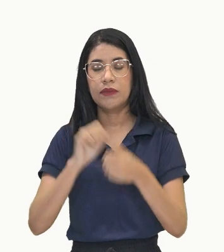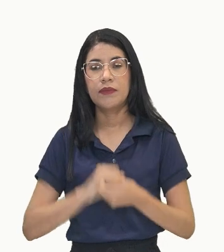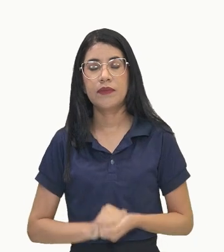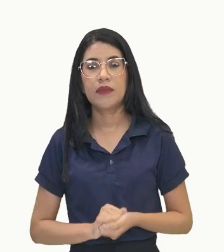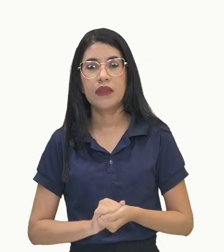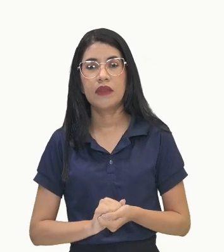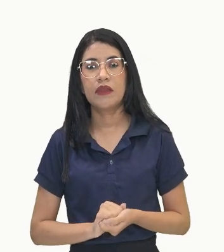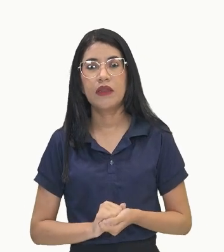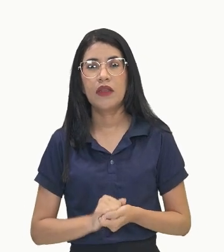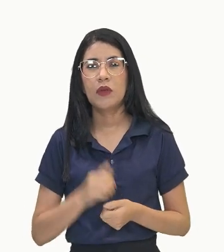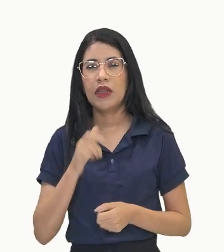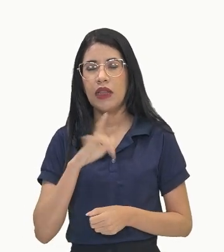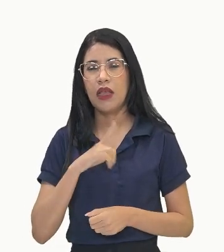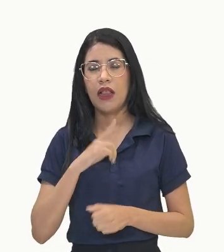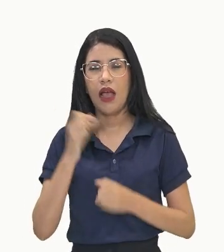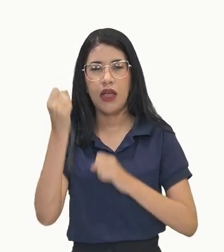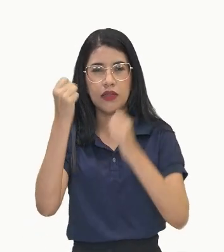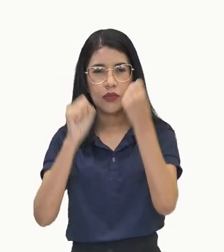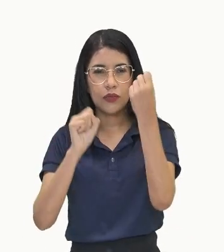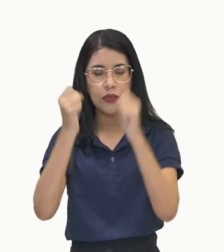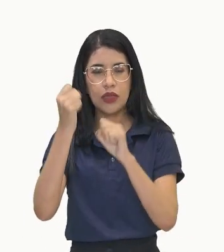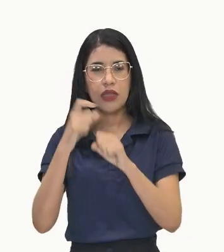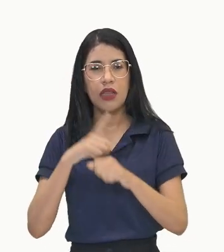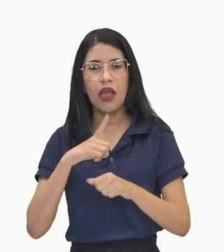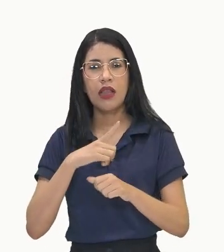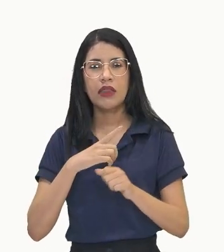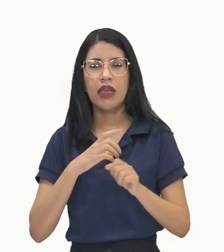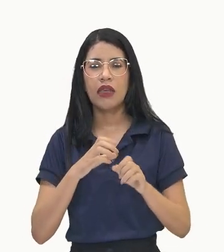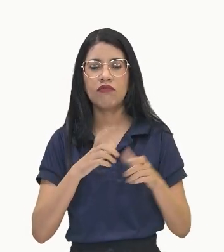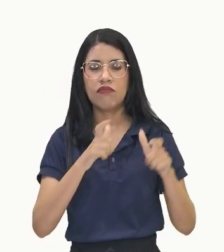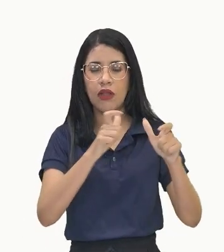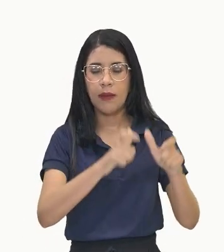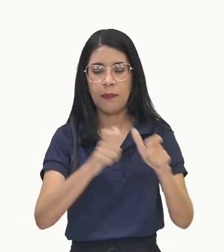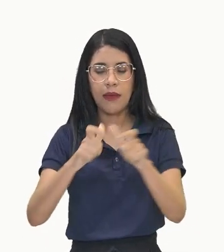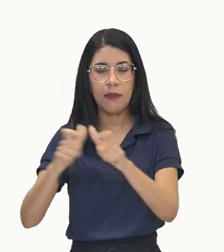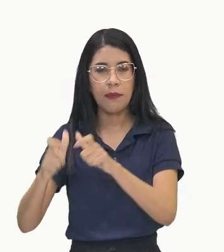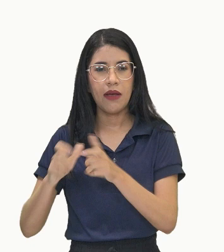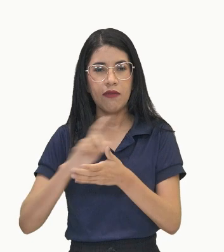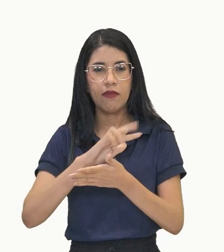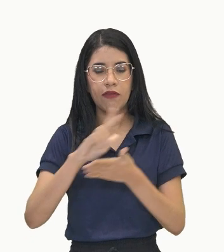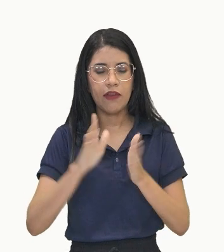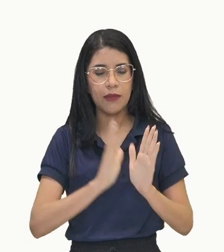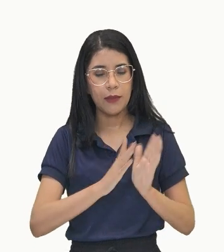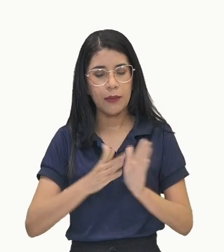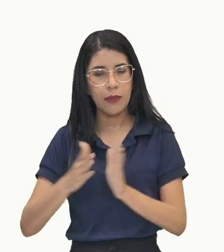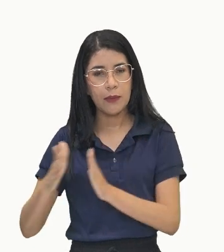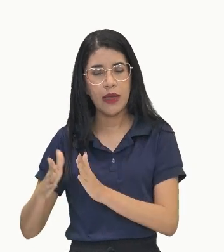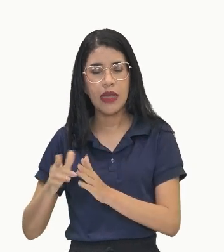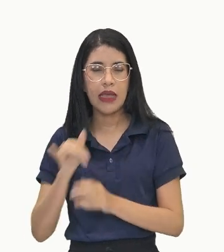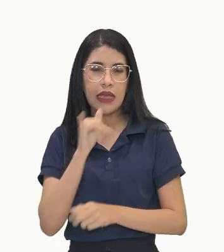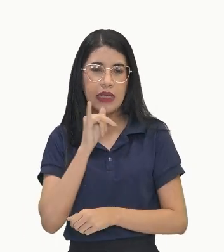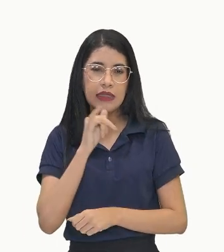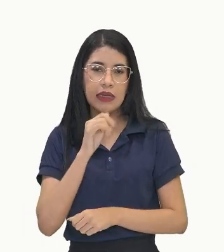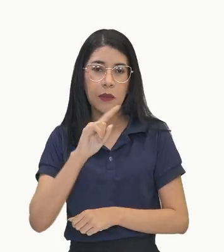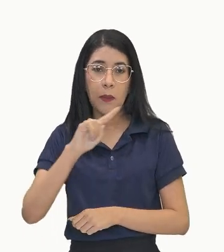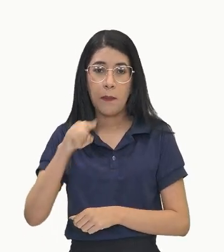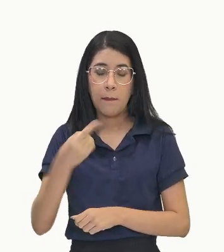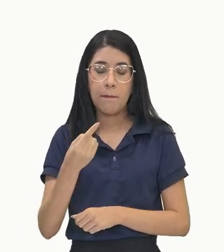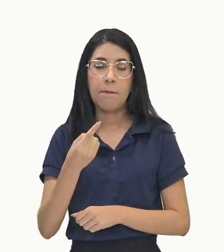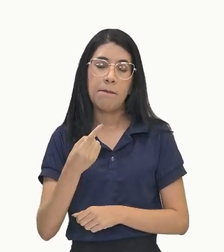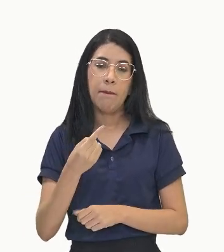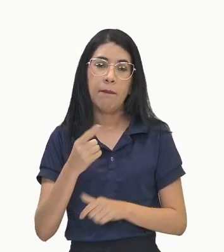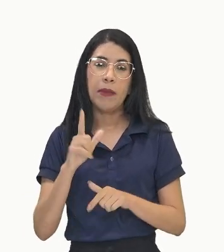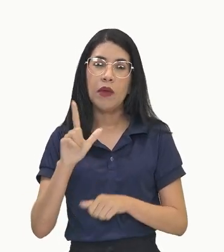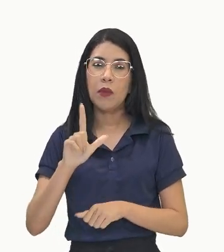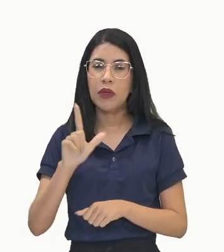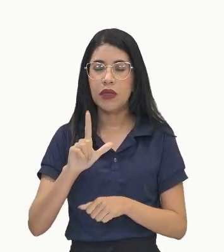numa indústria que tem várias estruturas, está fazendo o quê? 1000 litros, por exemplo,